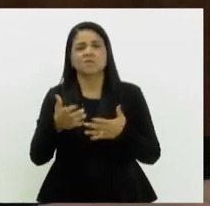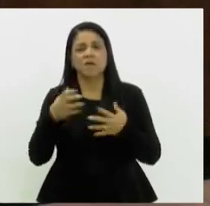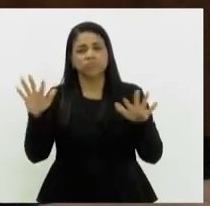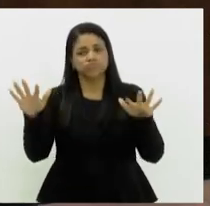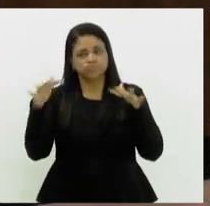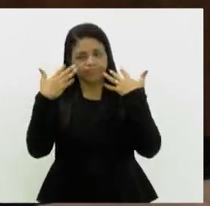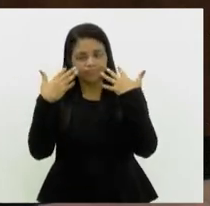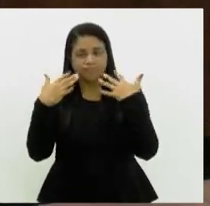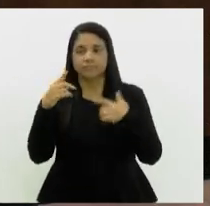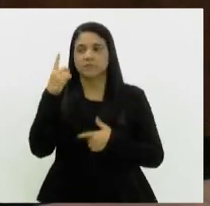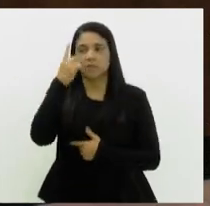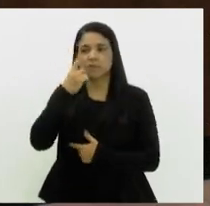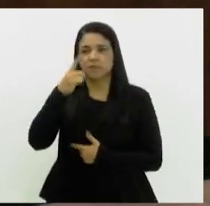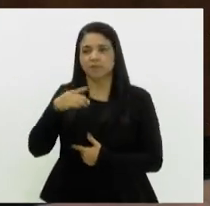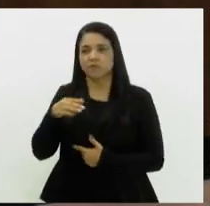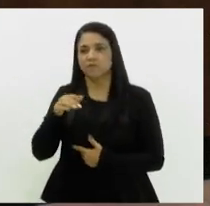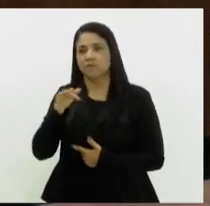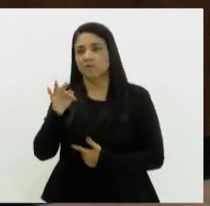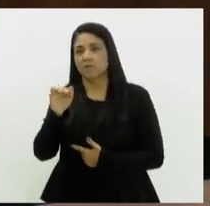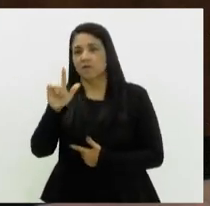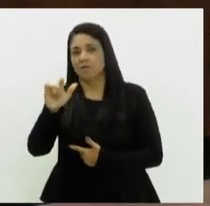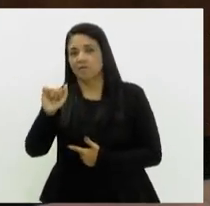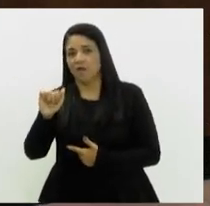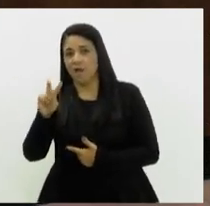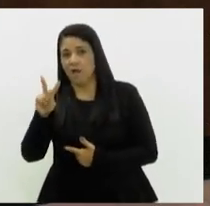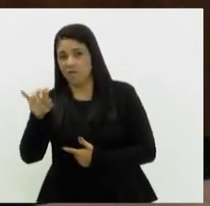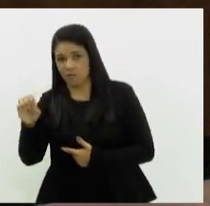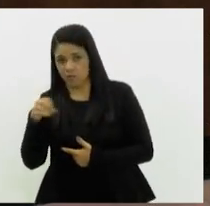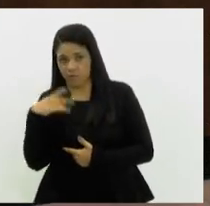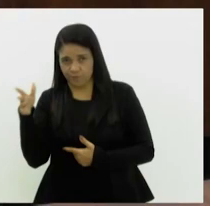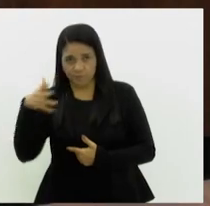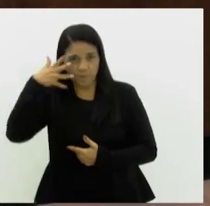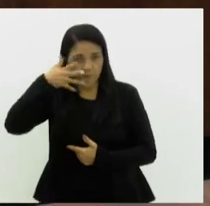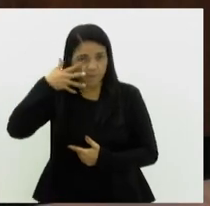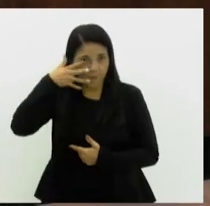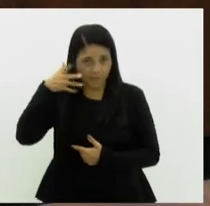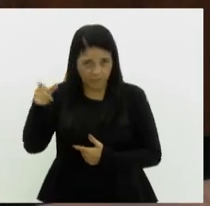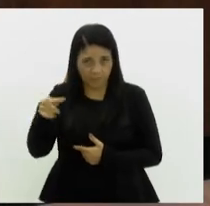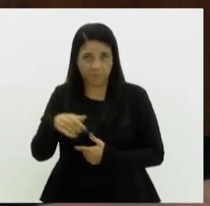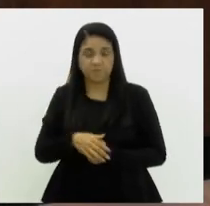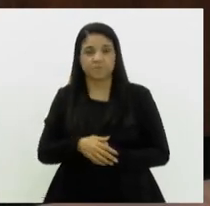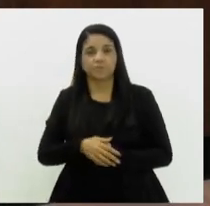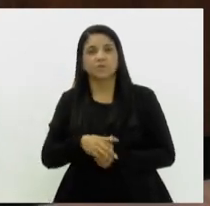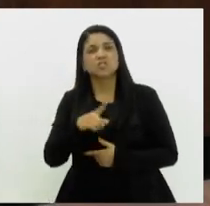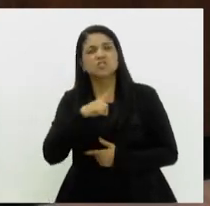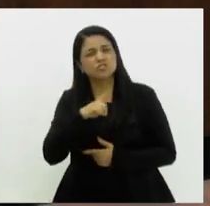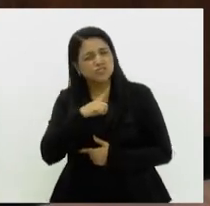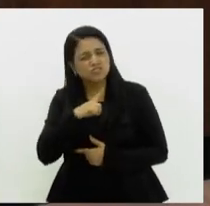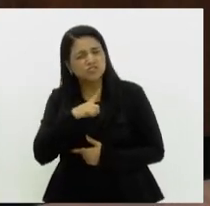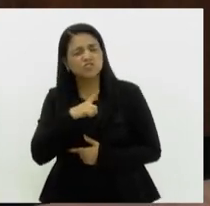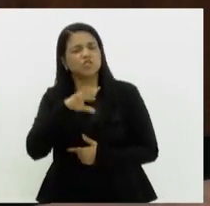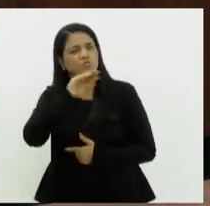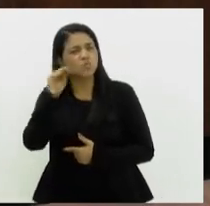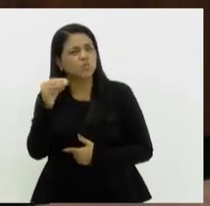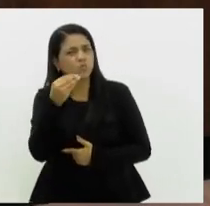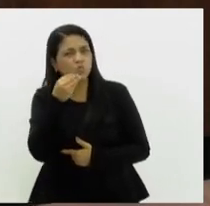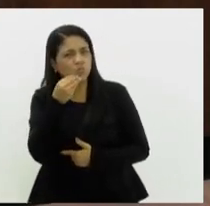Serafini, sobre a fala do deputado Serafini. Tive a oportunidade